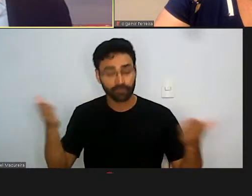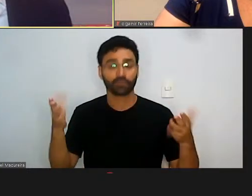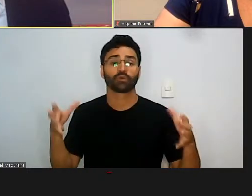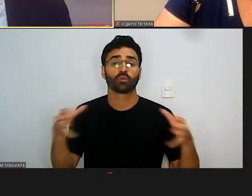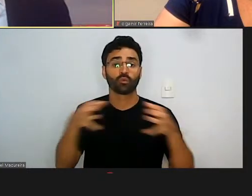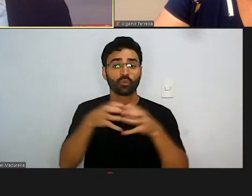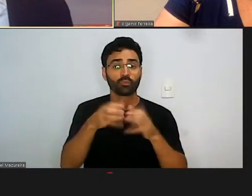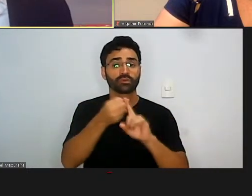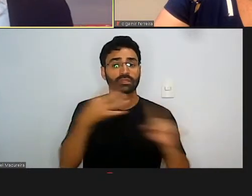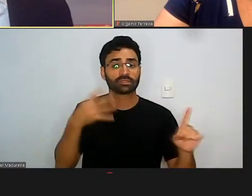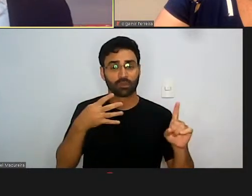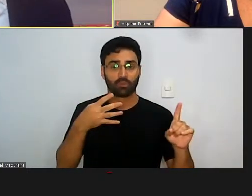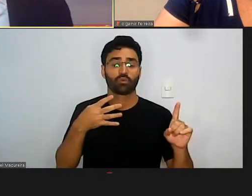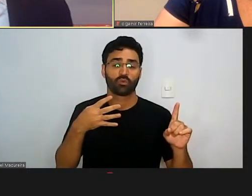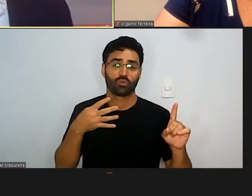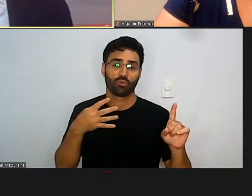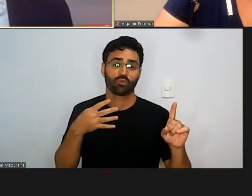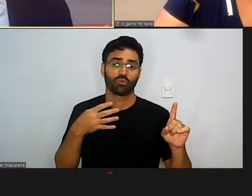é, que fizeram